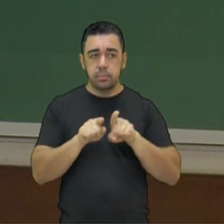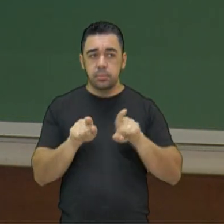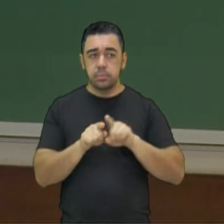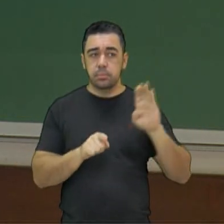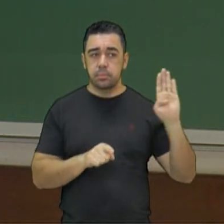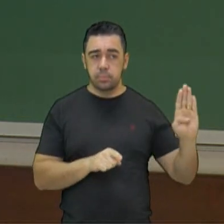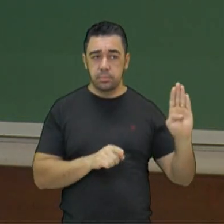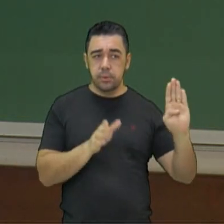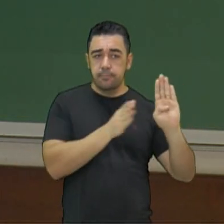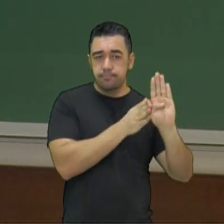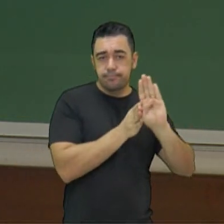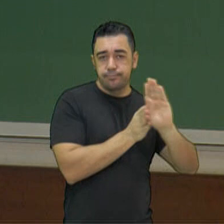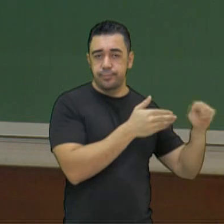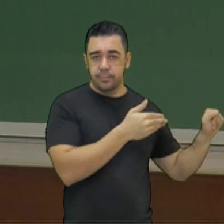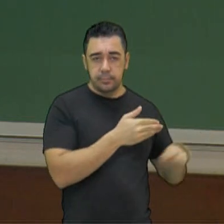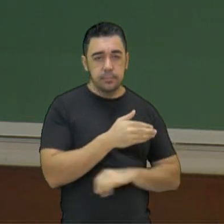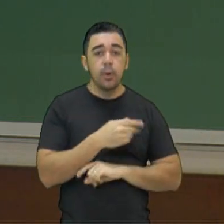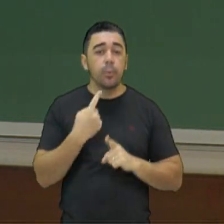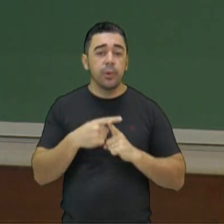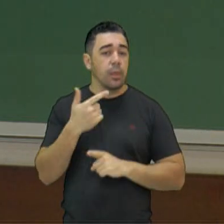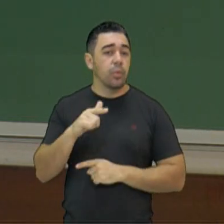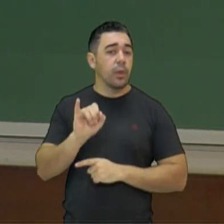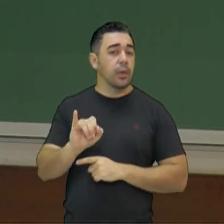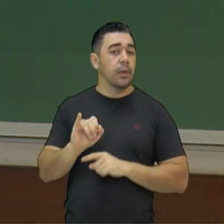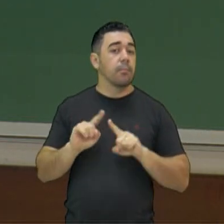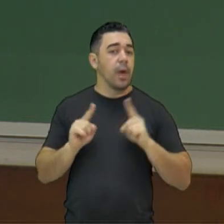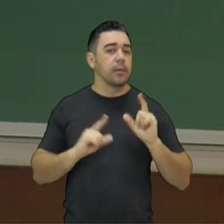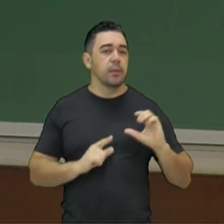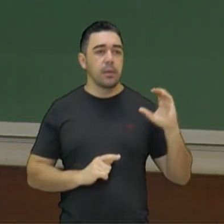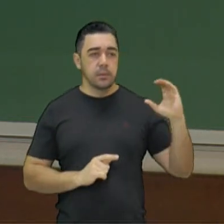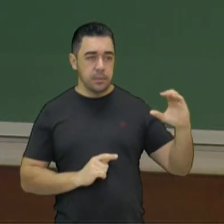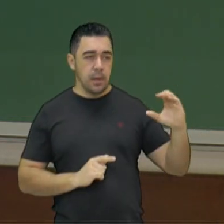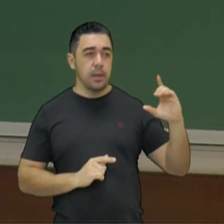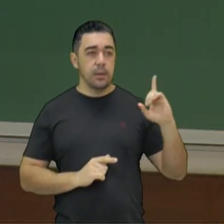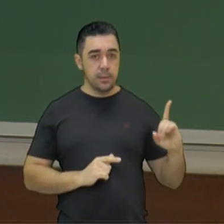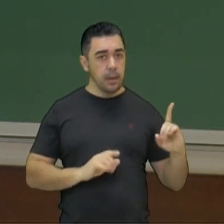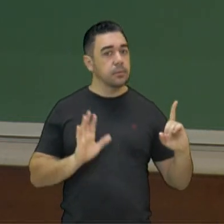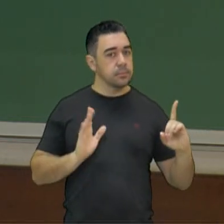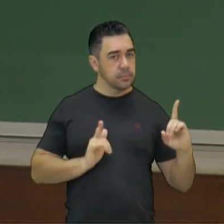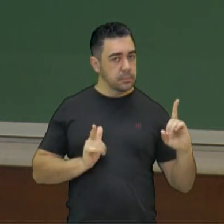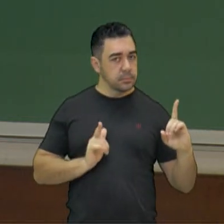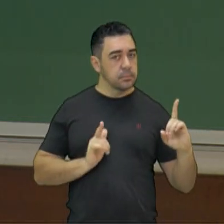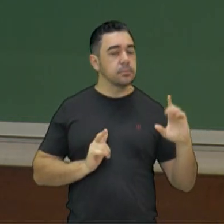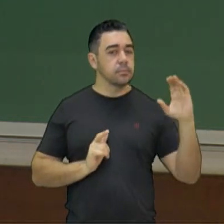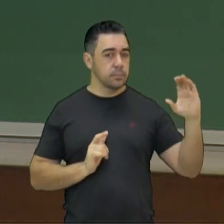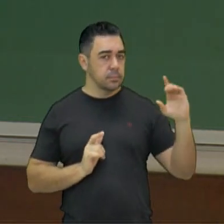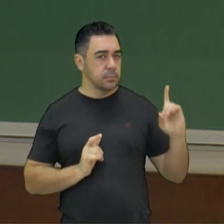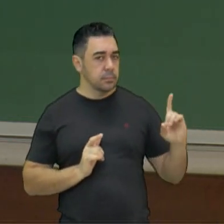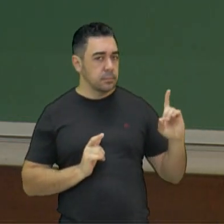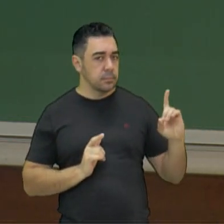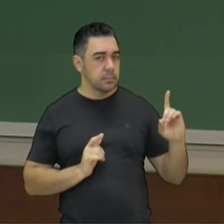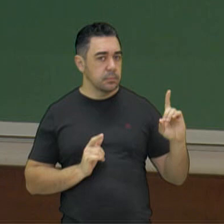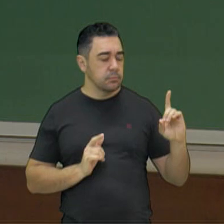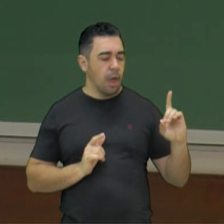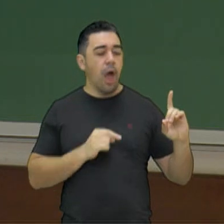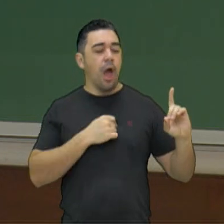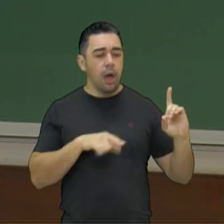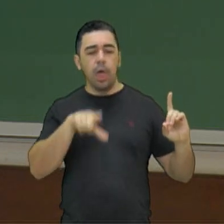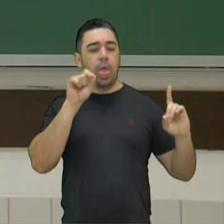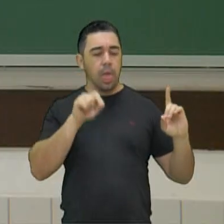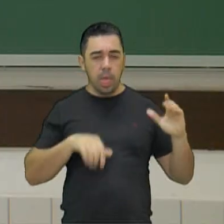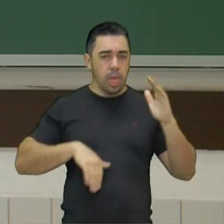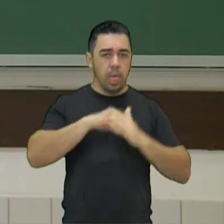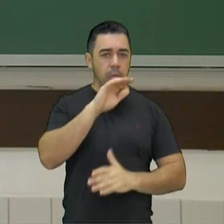letra B. Só que ficam ainda a letra C e a letra D. Você não vai chutar. Mesmo você